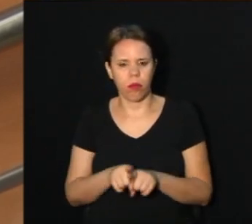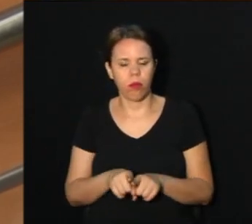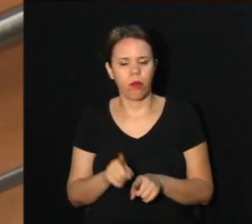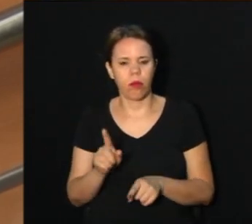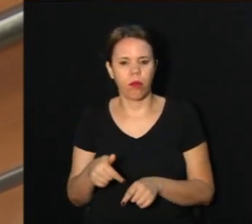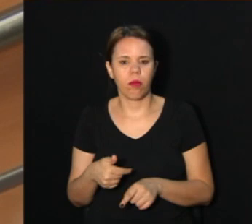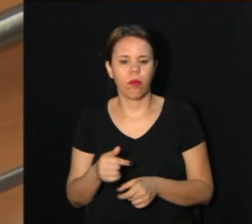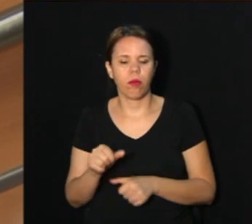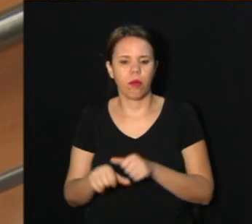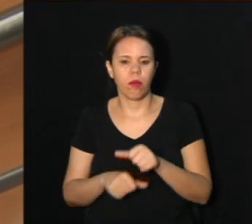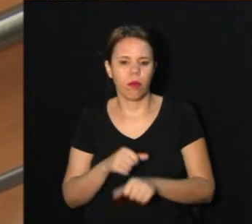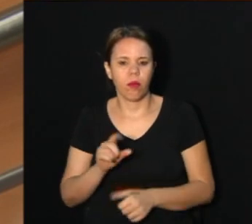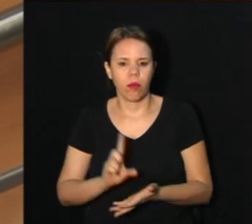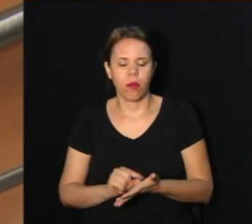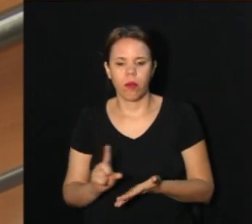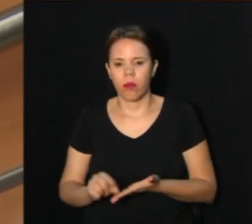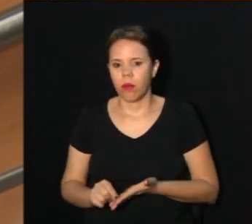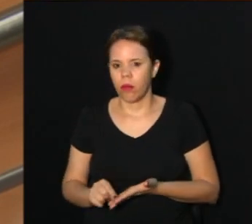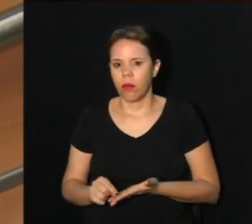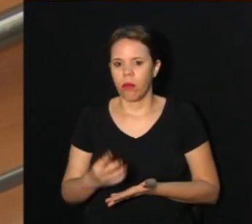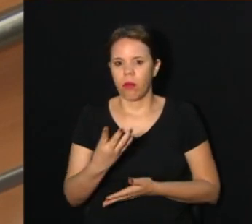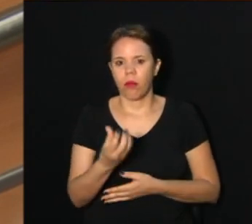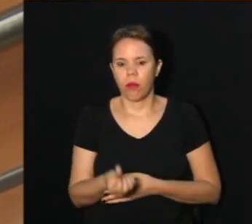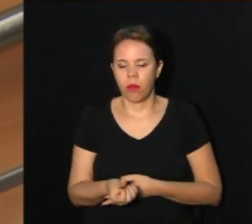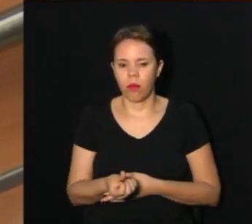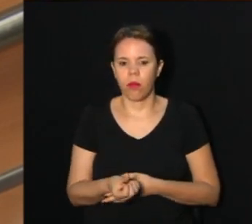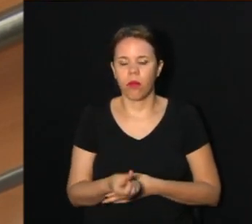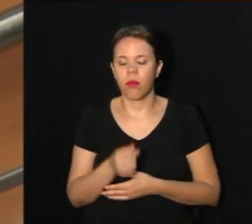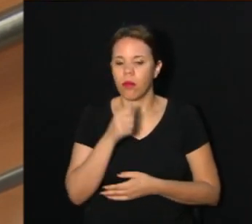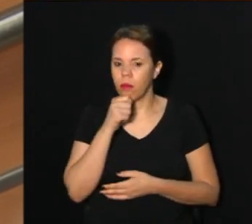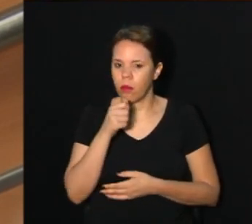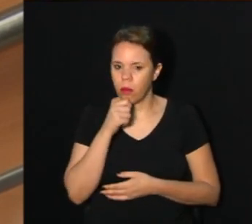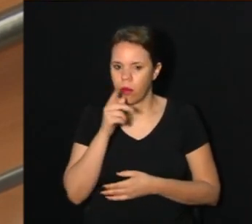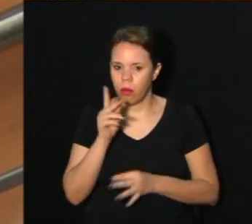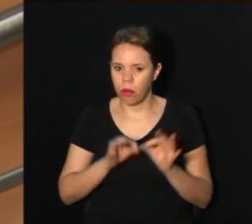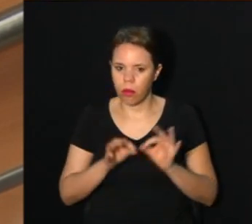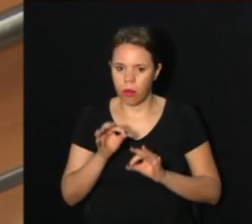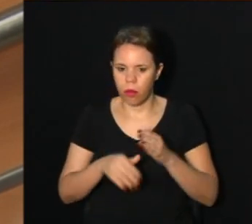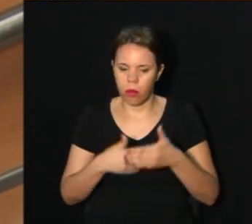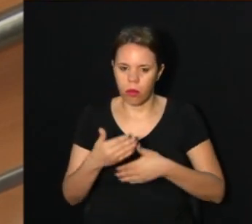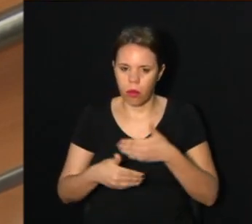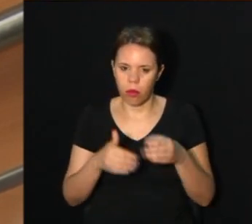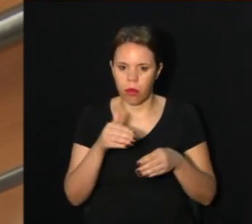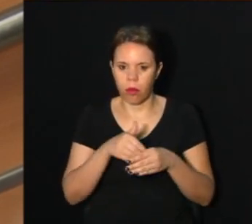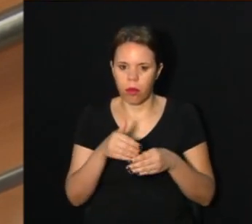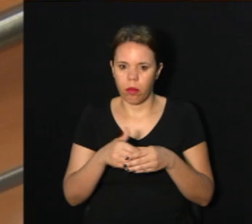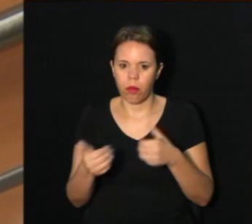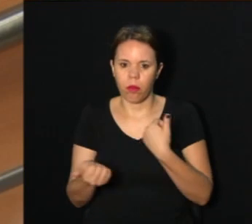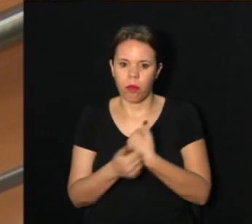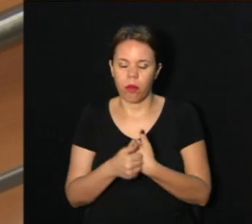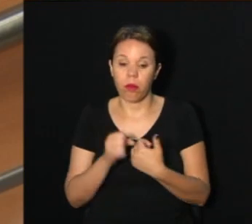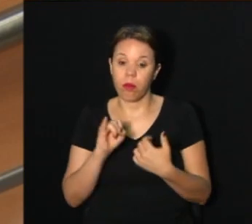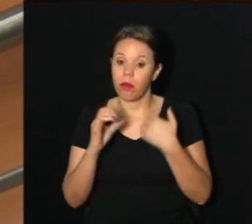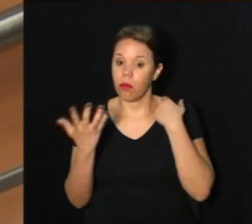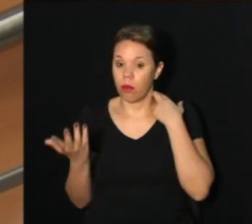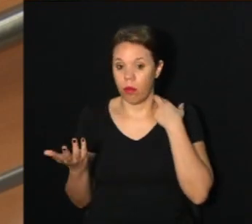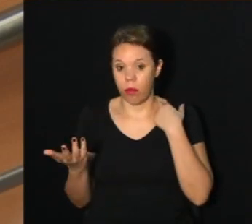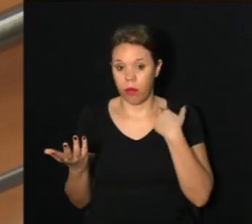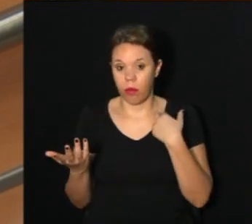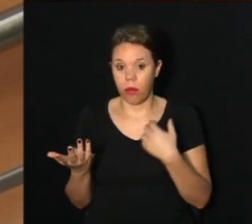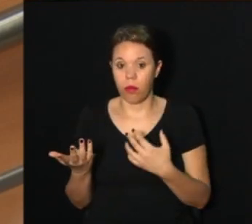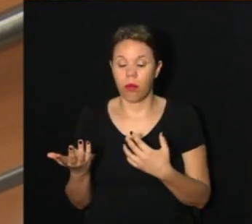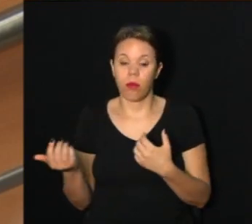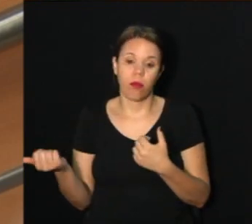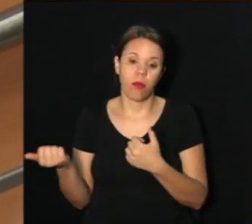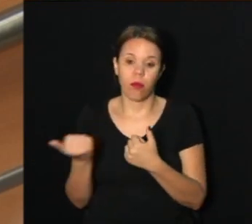artigo 46. O projeto está em andamento, provavelmente vai ser votado em breve, e se não for recolocado